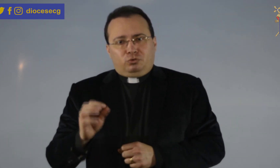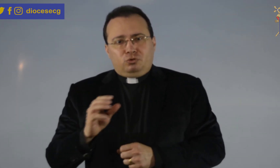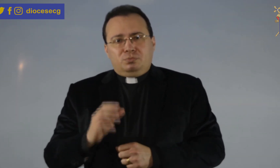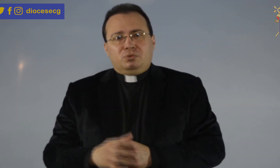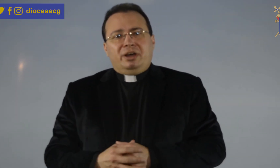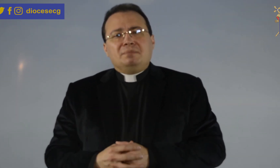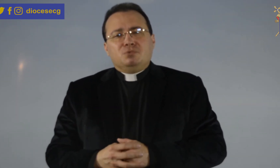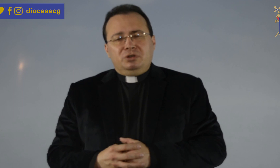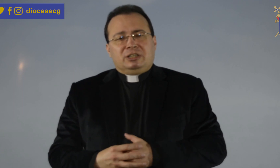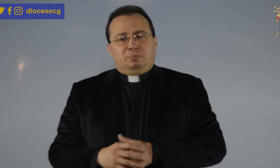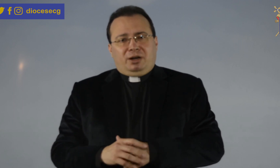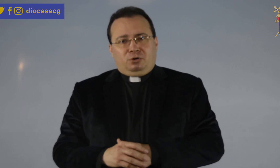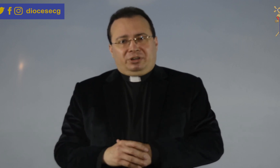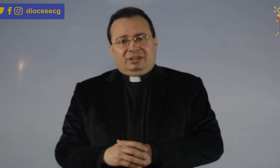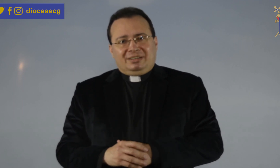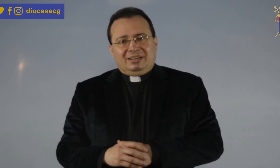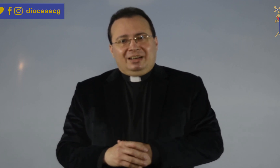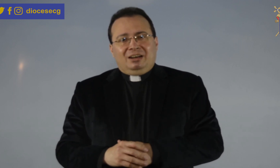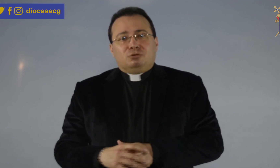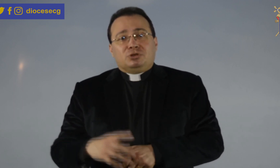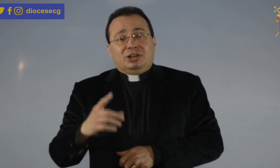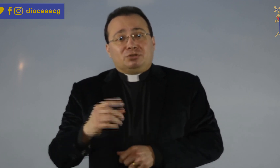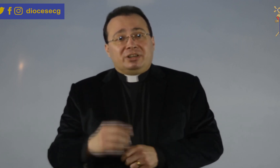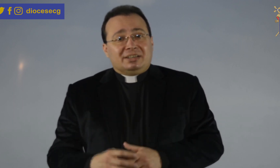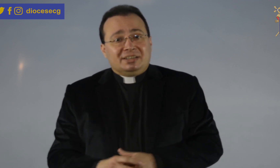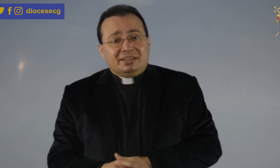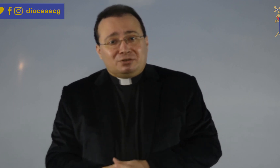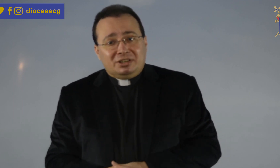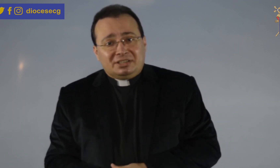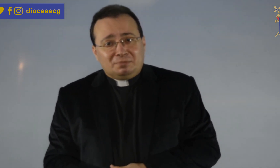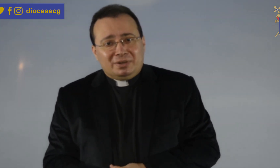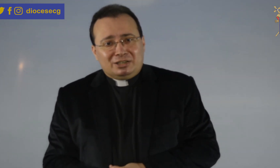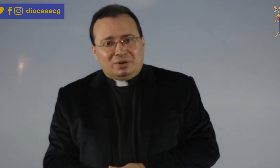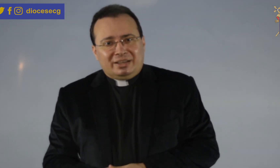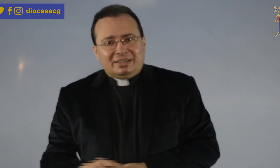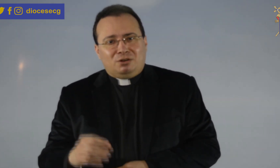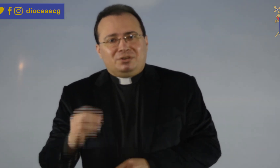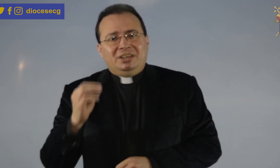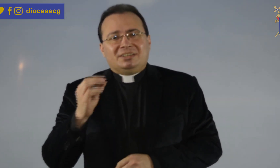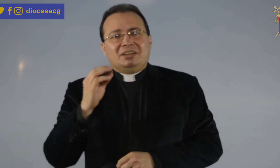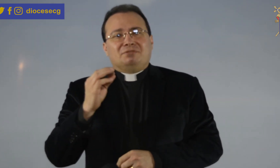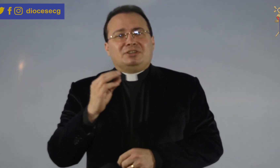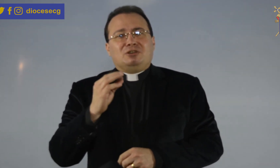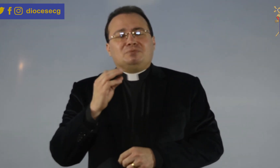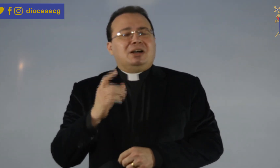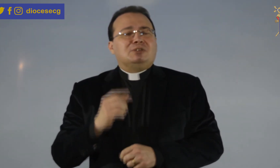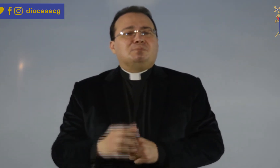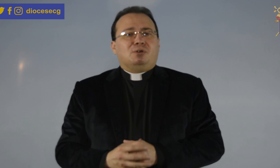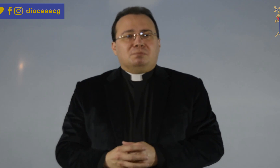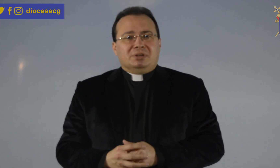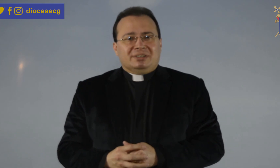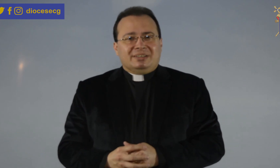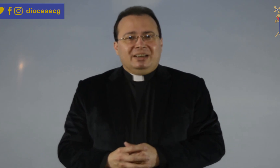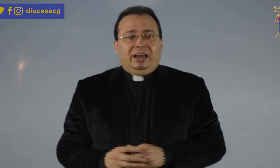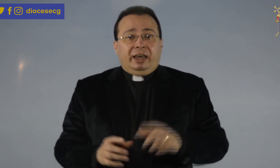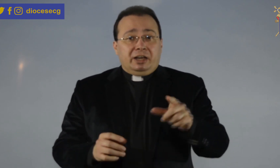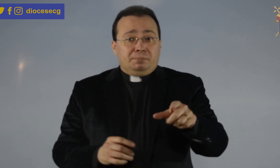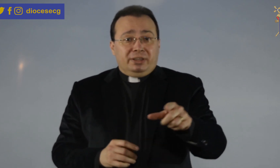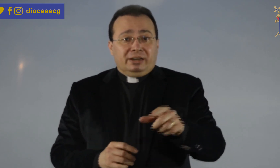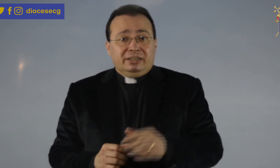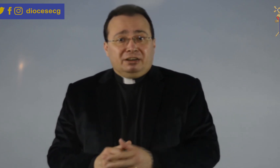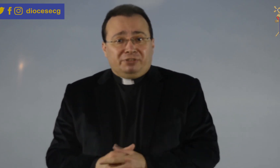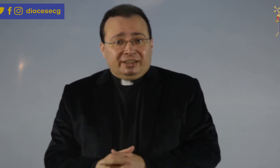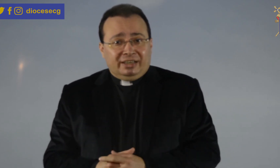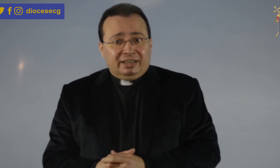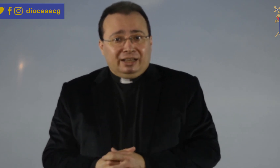de outubro em muitas paróquias. O Santo de Assis é conhecido pela sua adesão e serviço aos mais pobres. Em